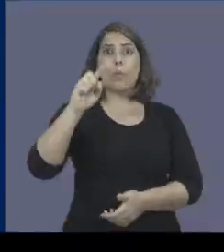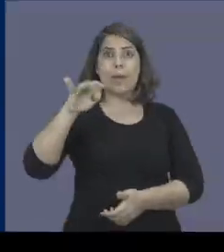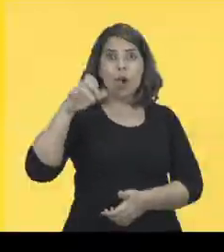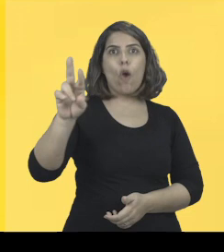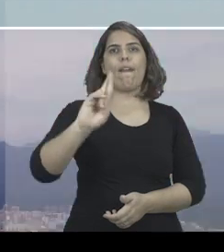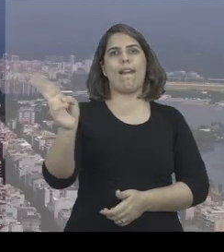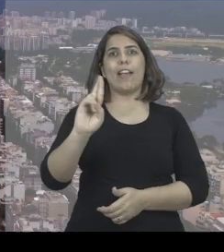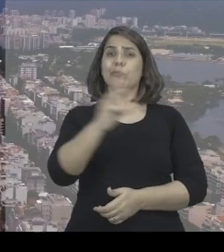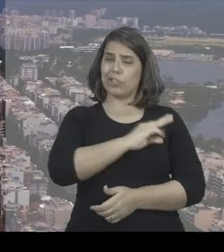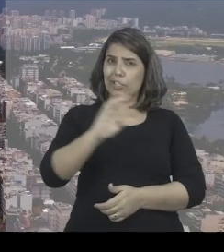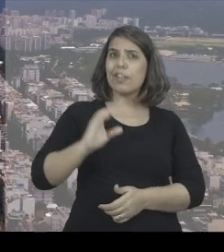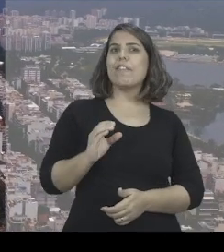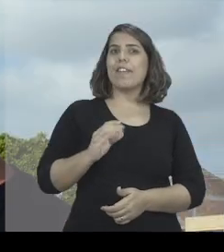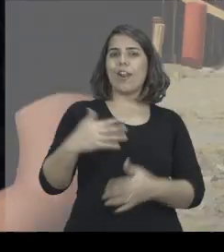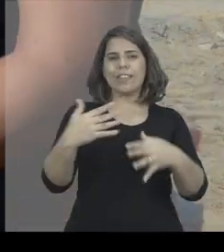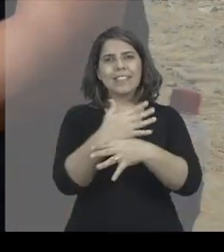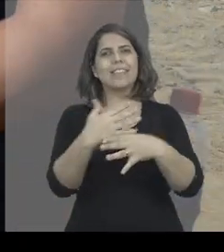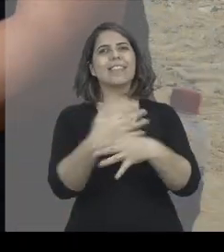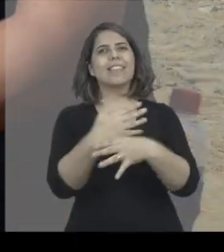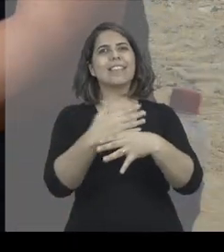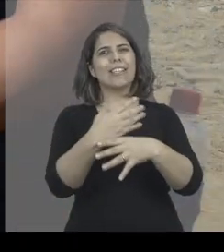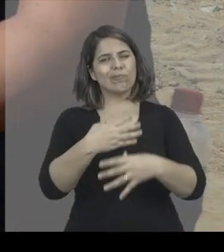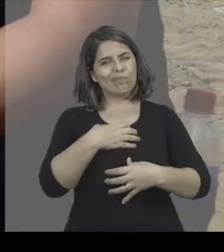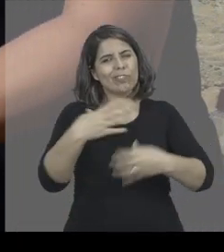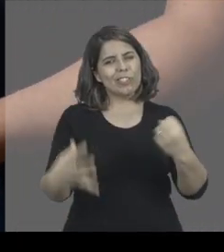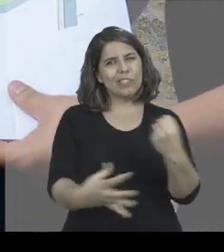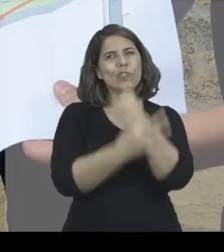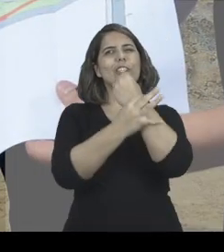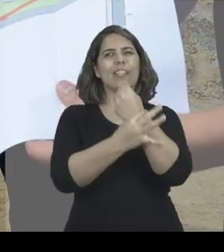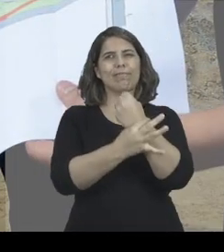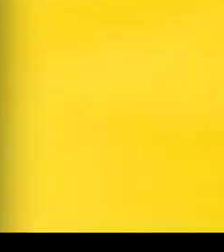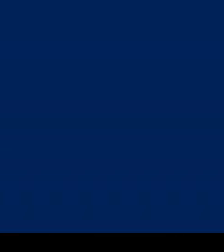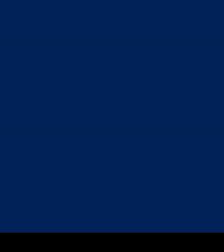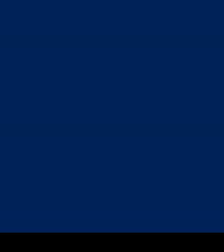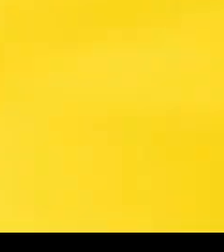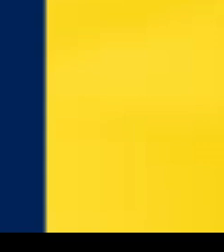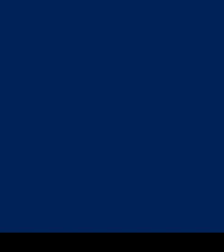reais. Com Crivella, a nossa cidade fica muito mais segura.